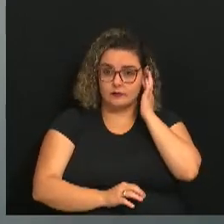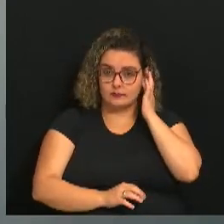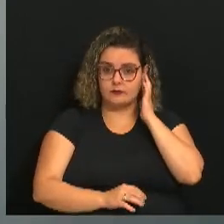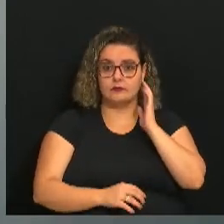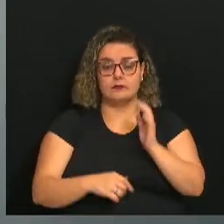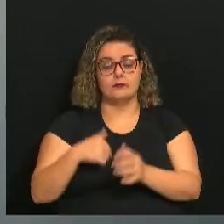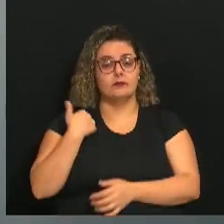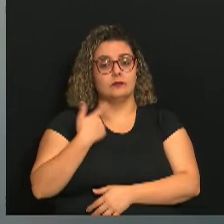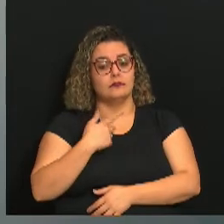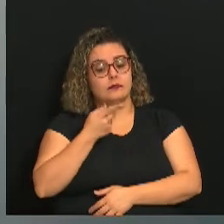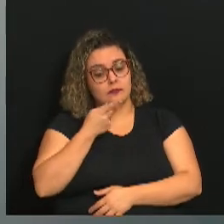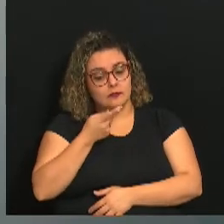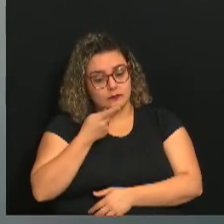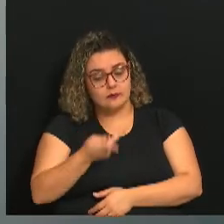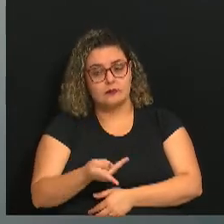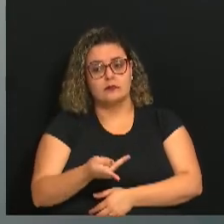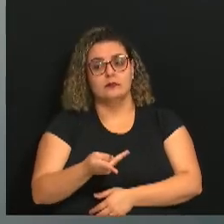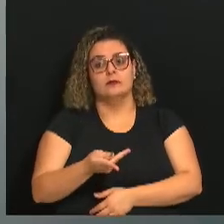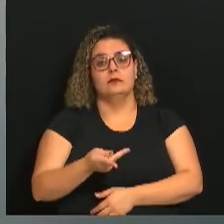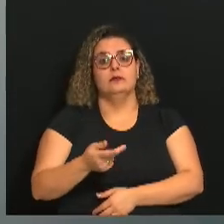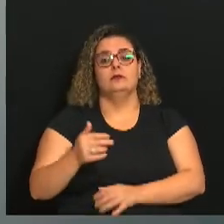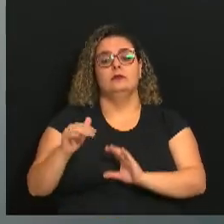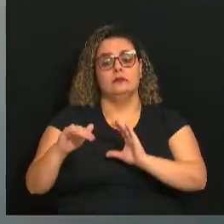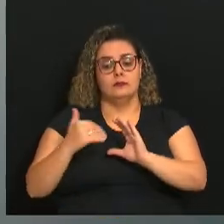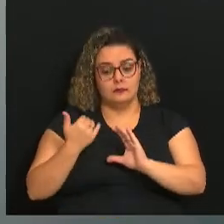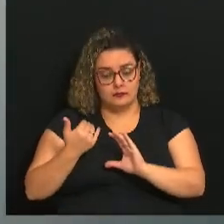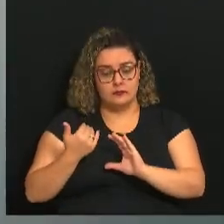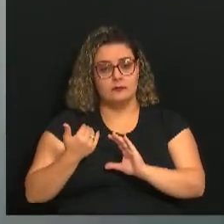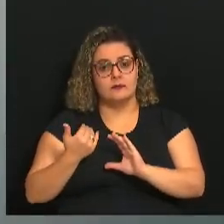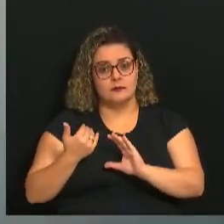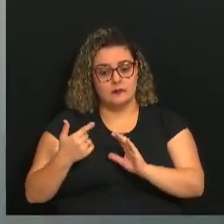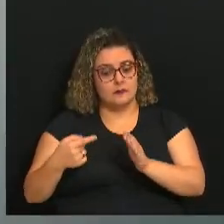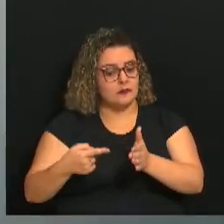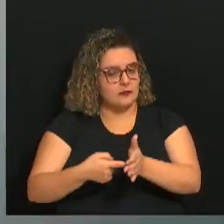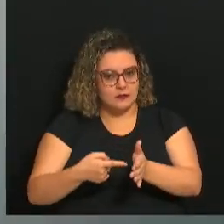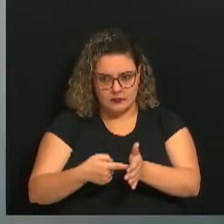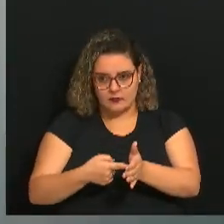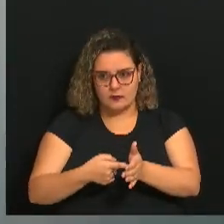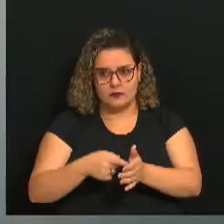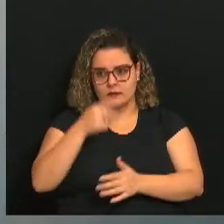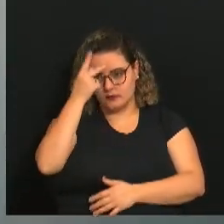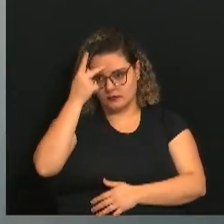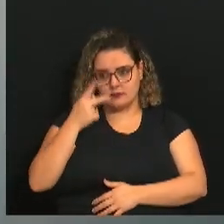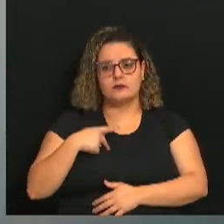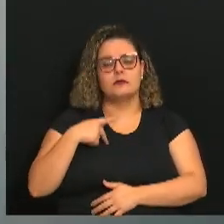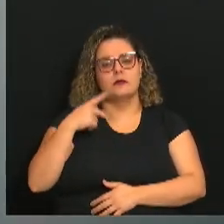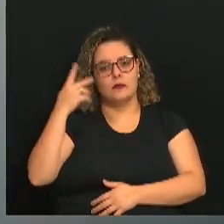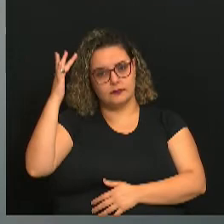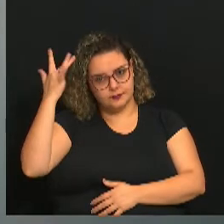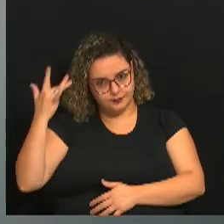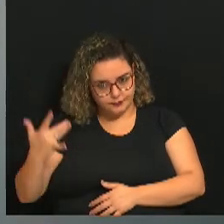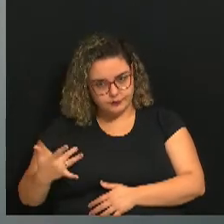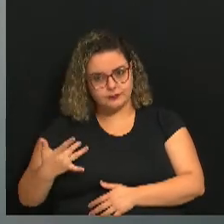sendo informados, inclusive recebemos denúncias, inclusive a vereadora denunciou essas questões. A gente